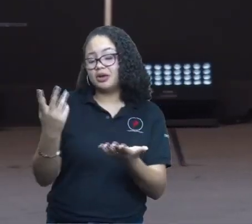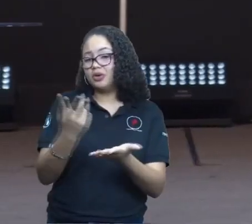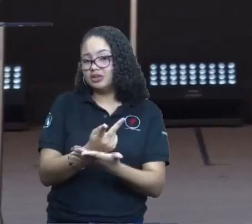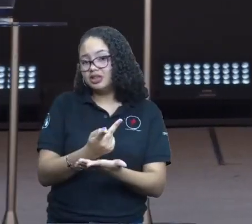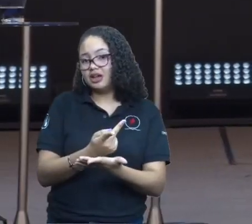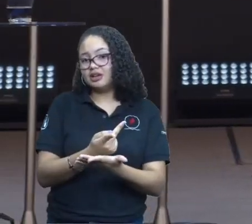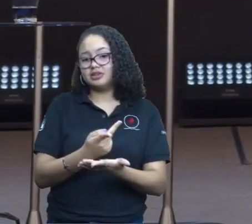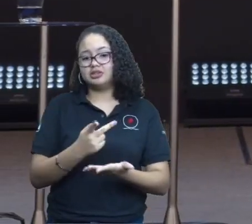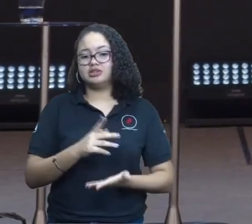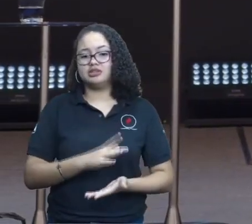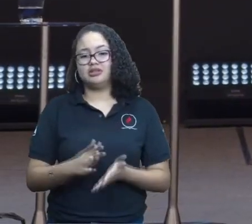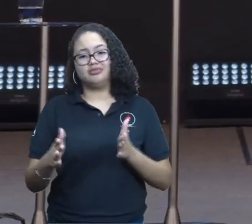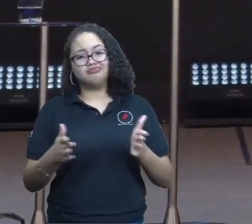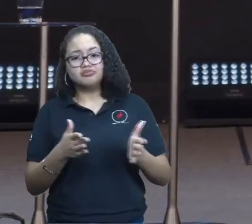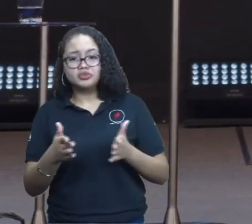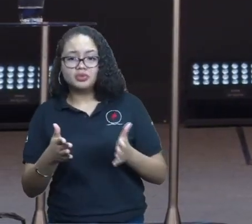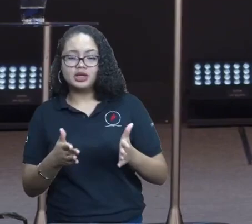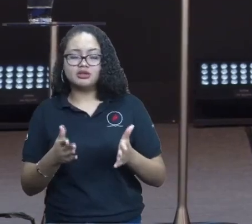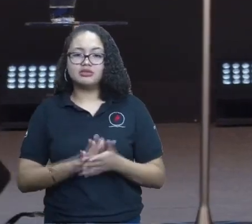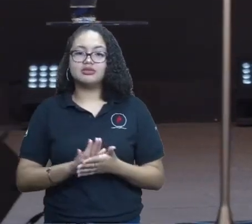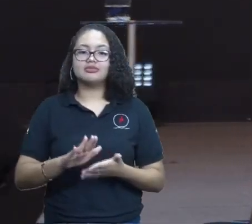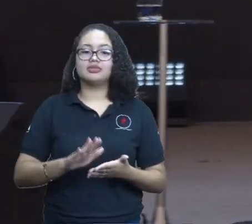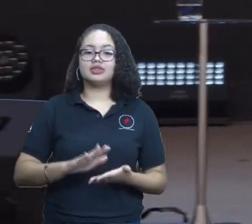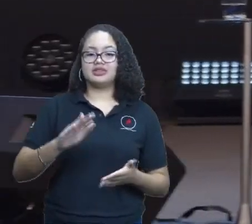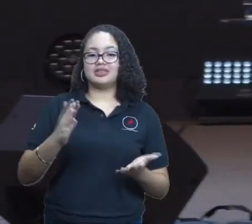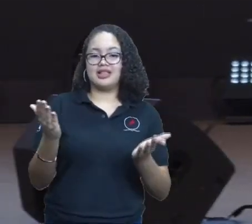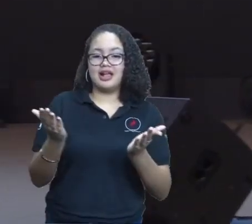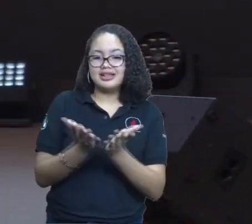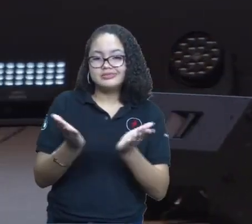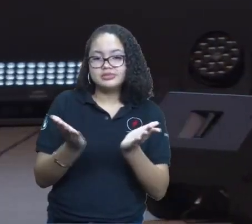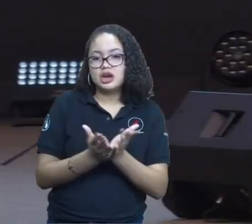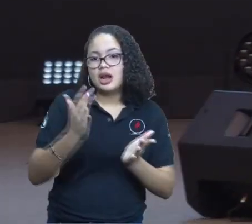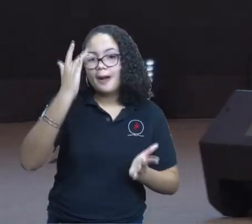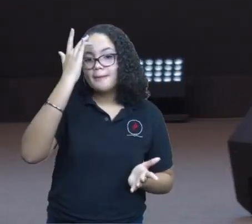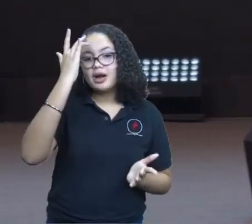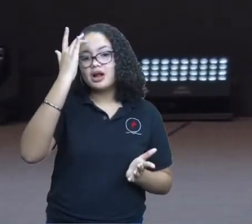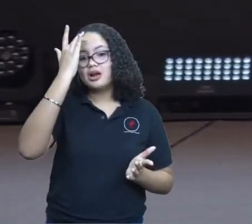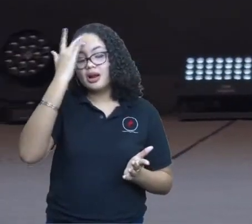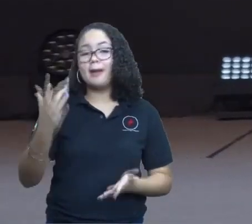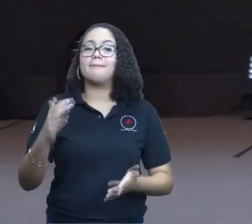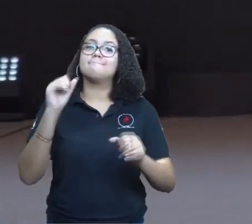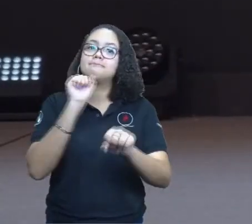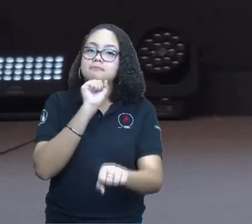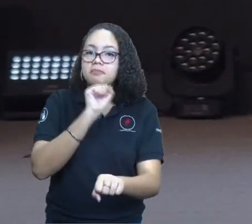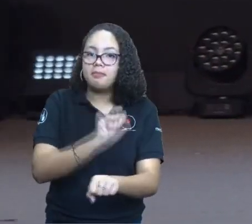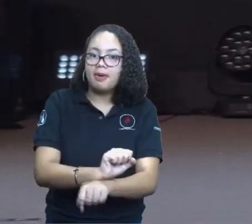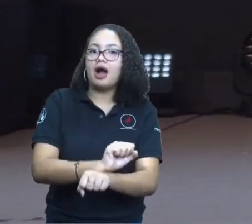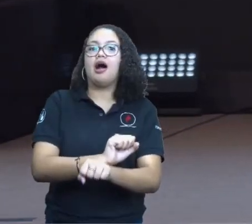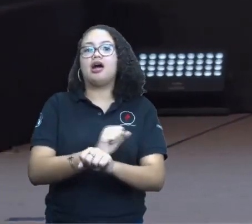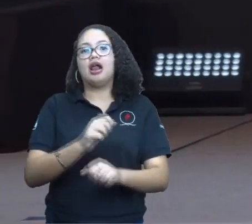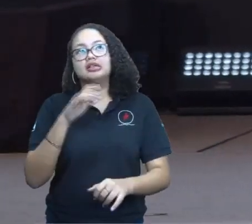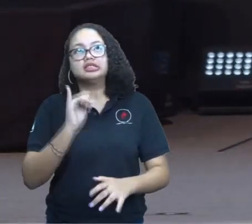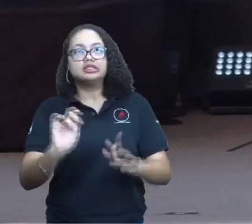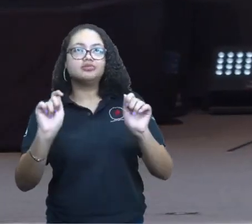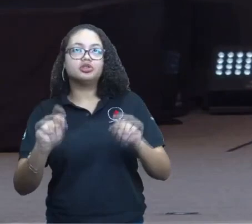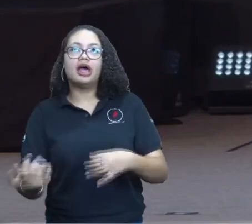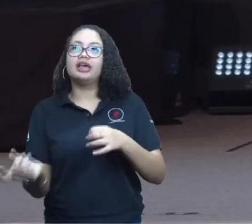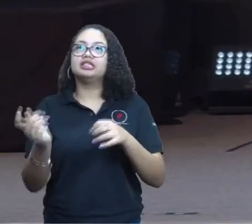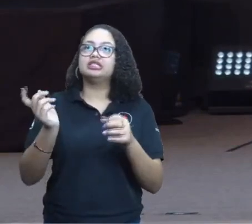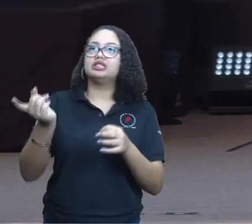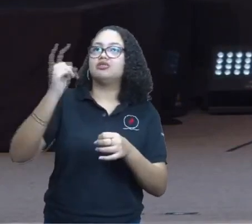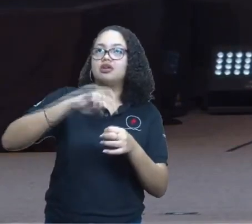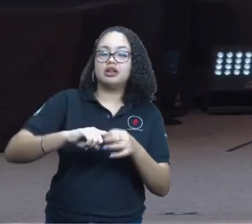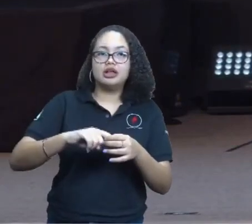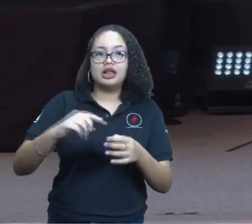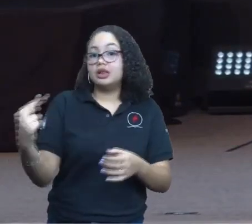acontecendo num dado momento não crente amadurece para com esse negócio Ah se eu pudesse voltar atrás não